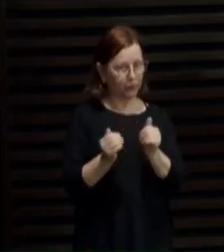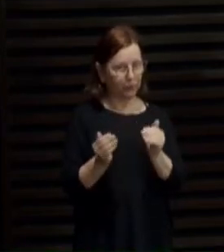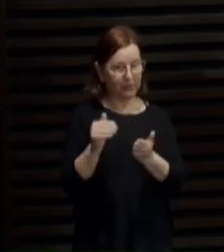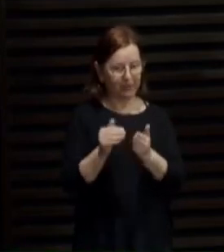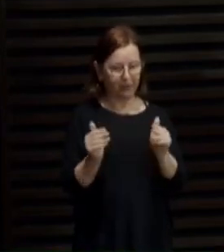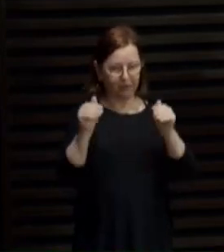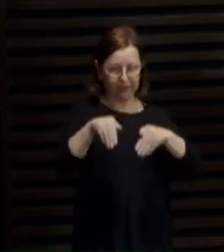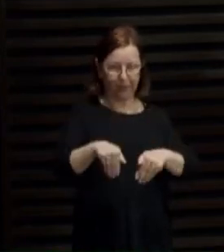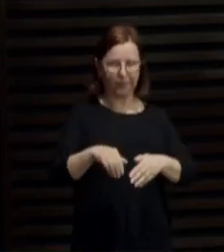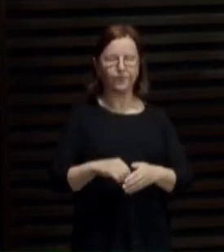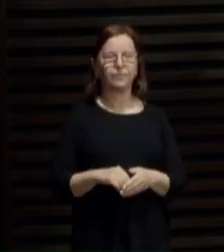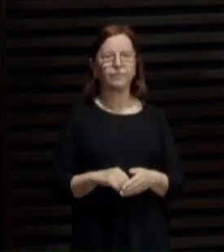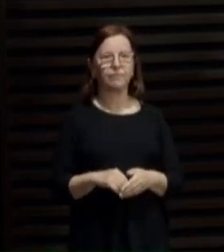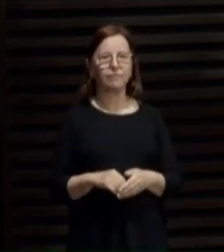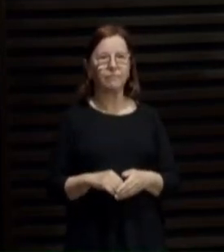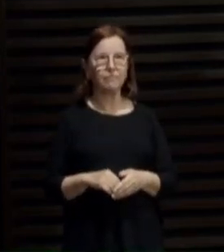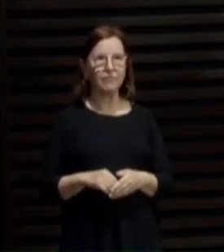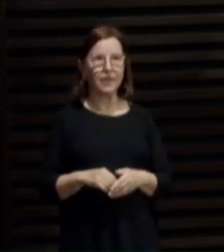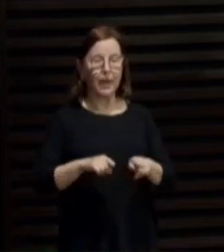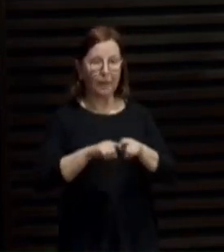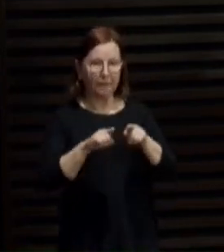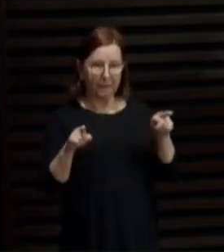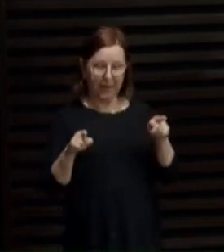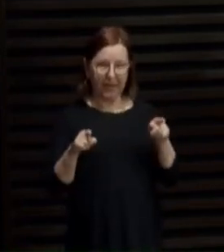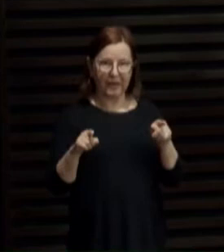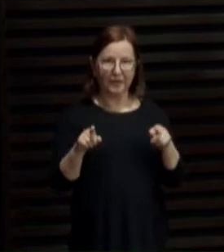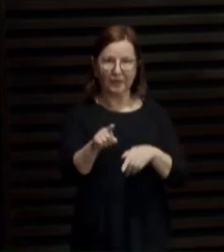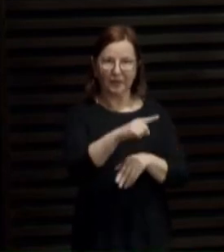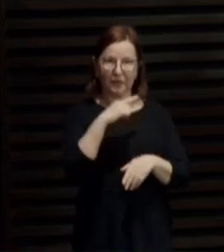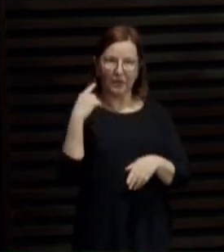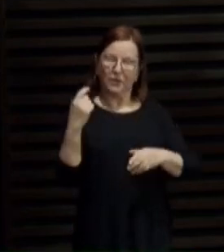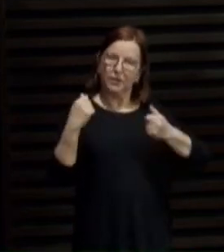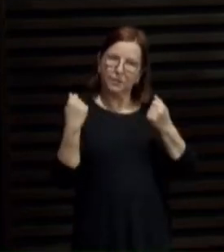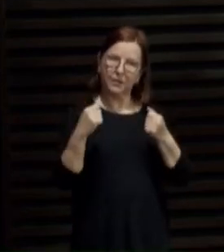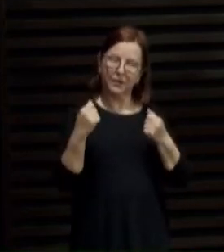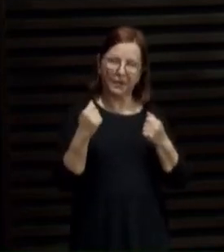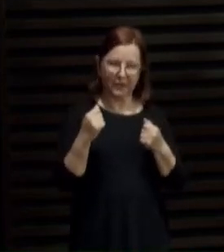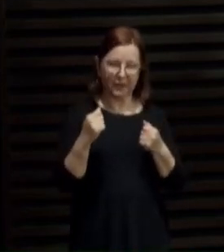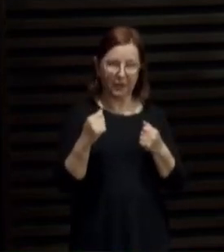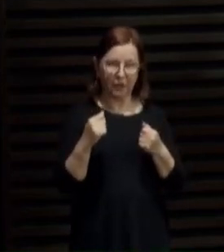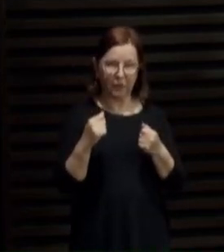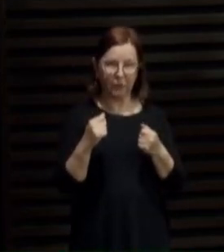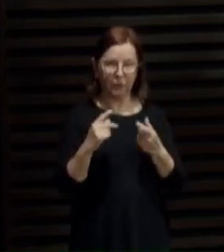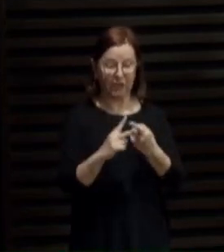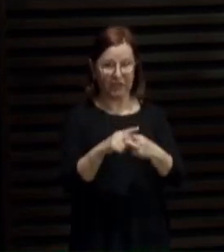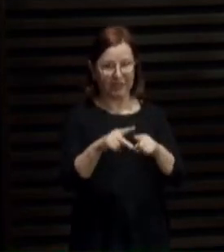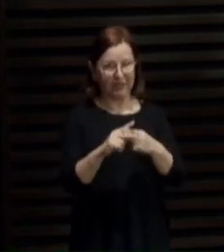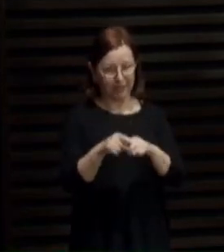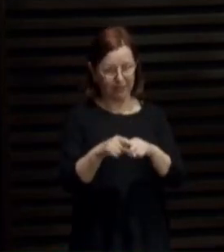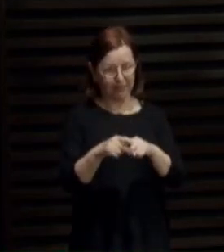de cuidados e também de disciplina na igreja. A igreja com I maiúsculo